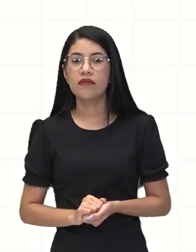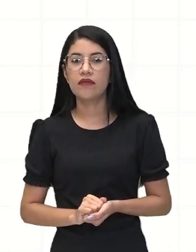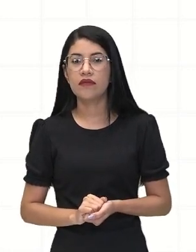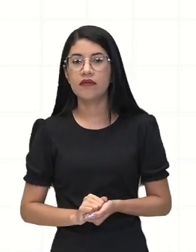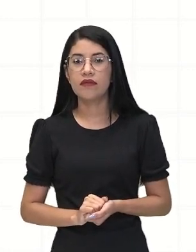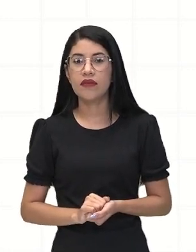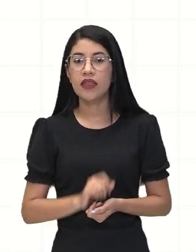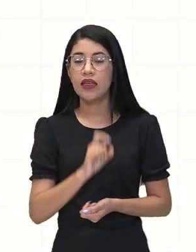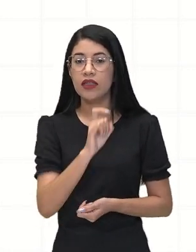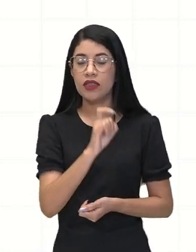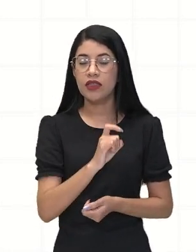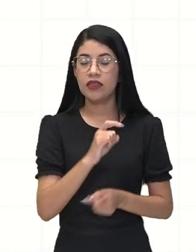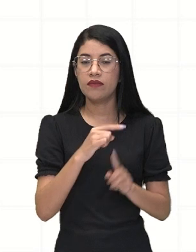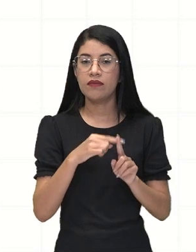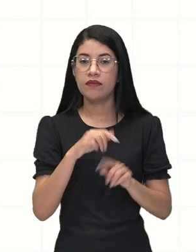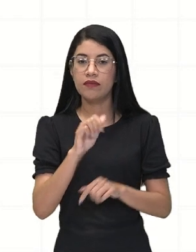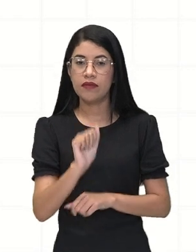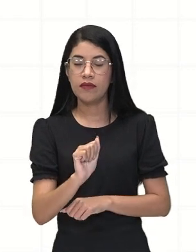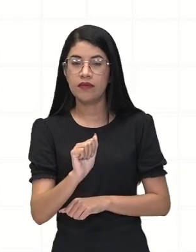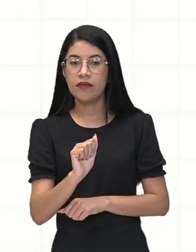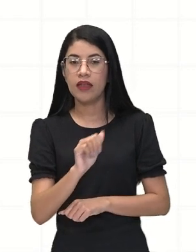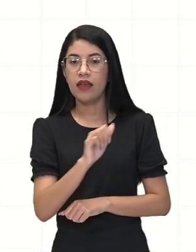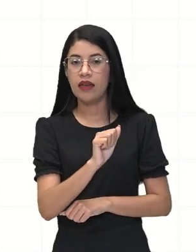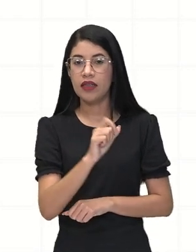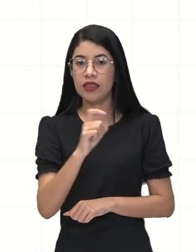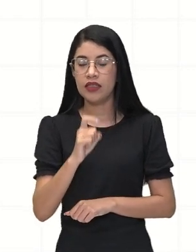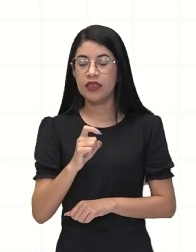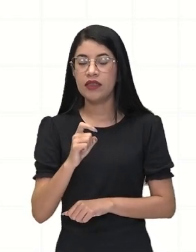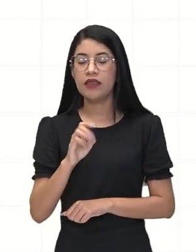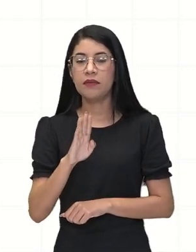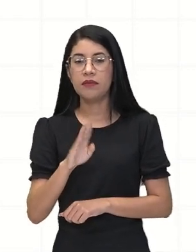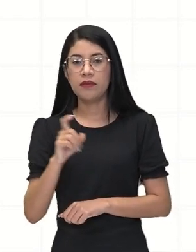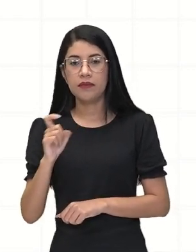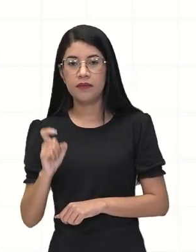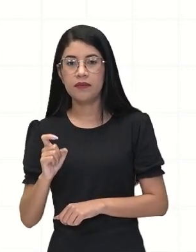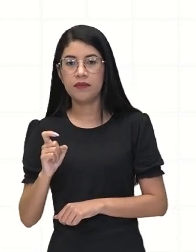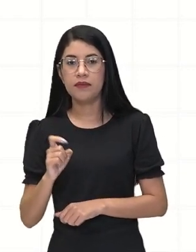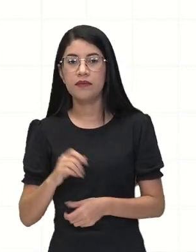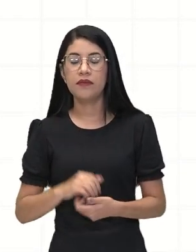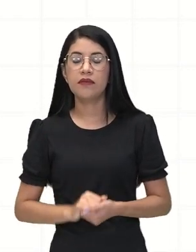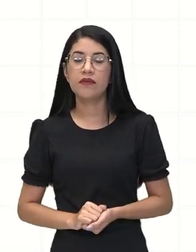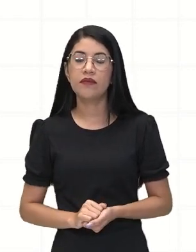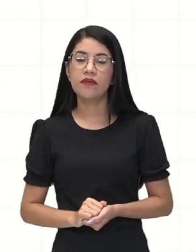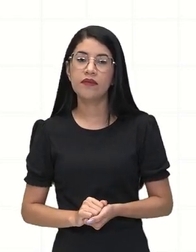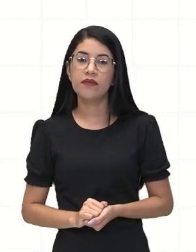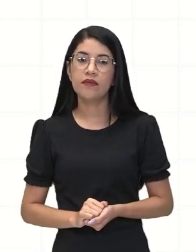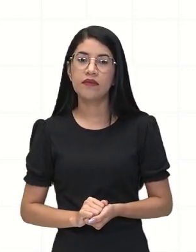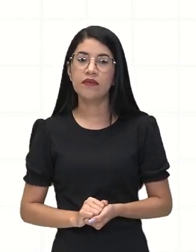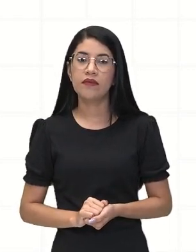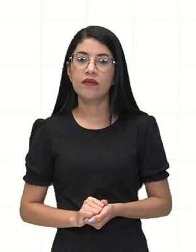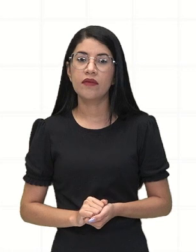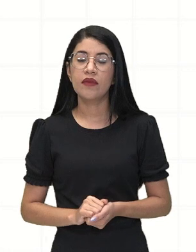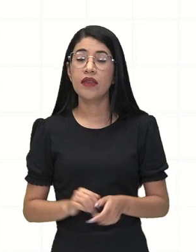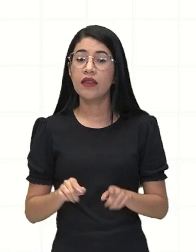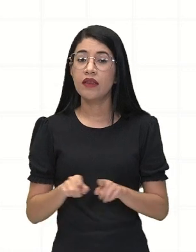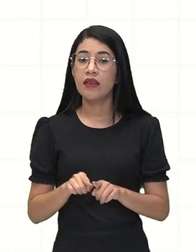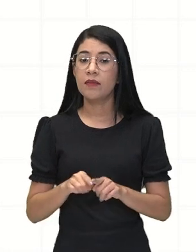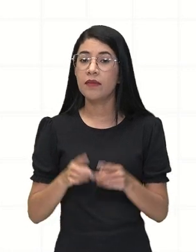A vai dar AX e X vezes B vai dar BX. Da mesma forma, eu posso pensar aqui,